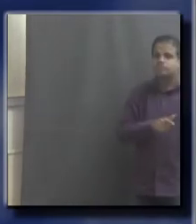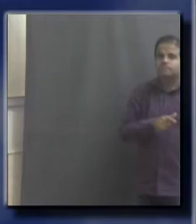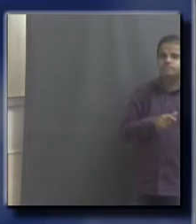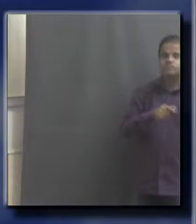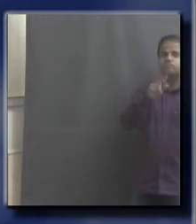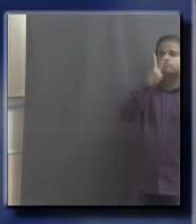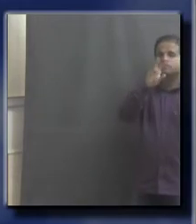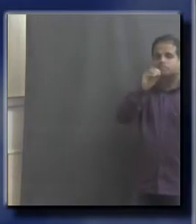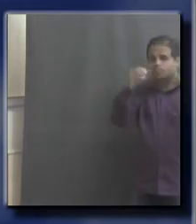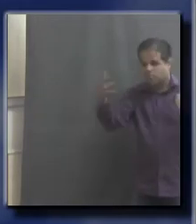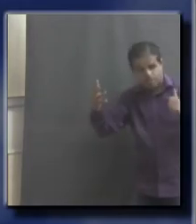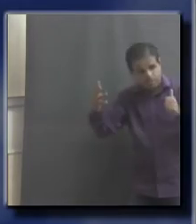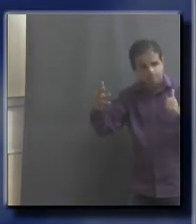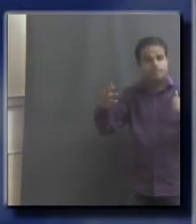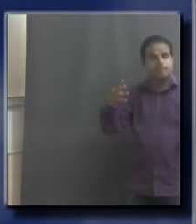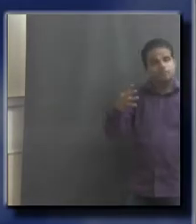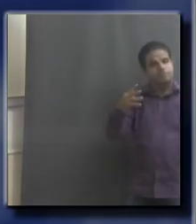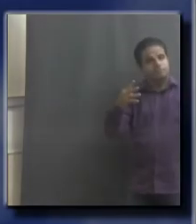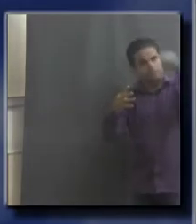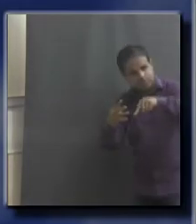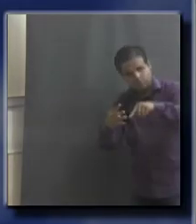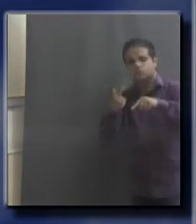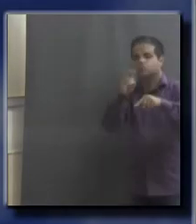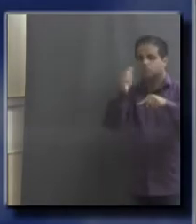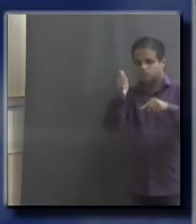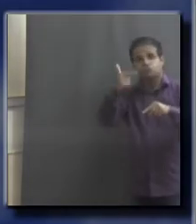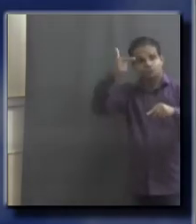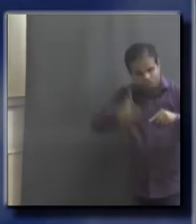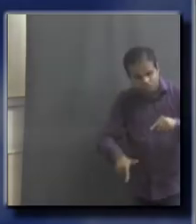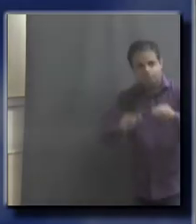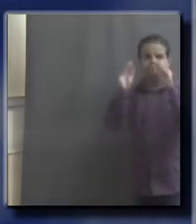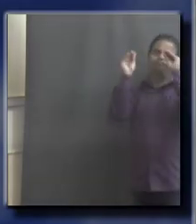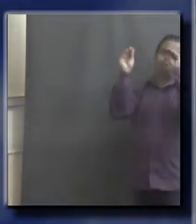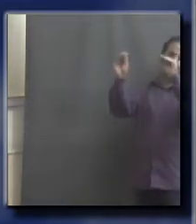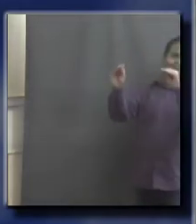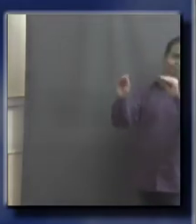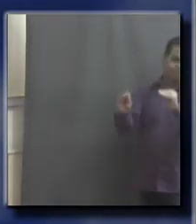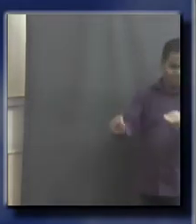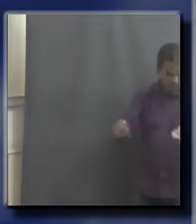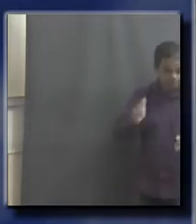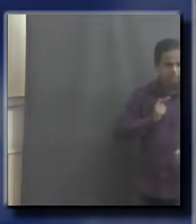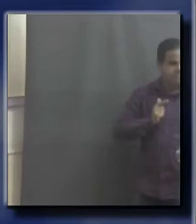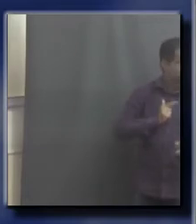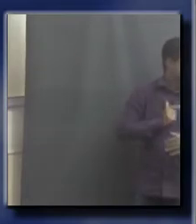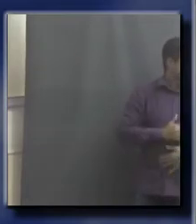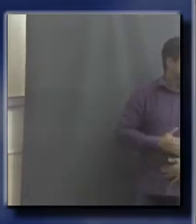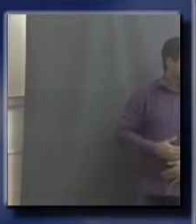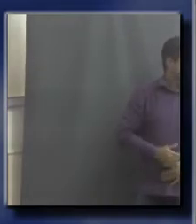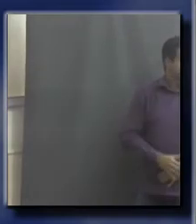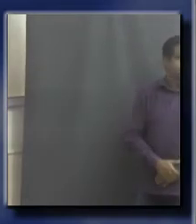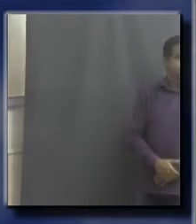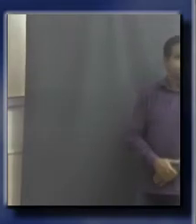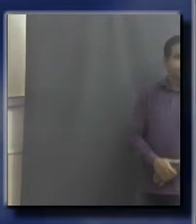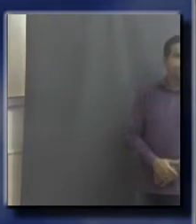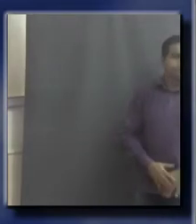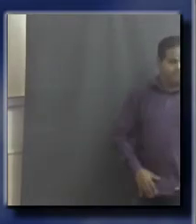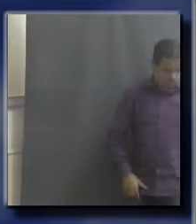de 2004, são reafirmados no de 2011. Né? Desculpa.